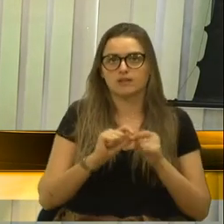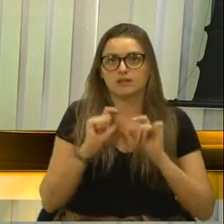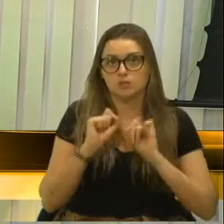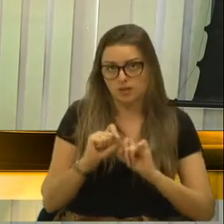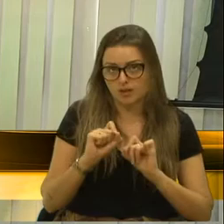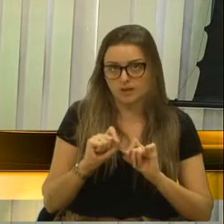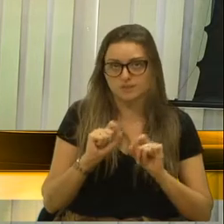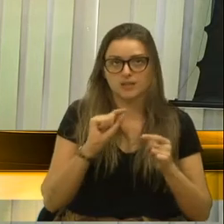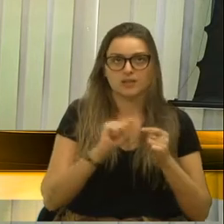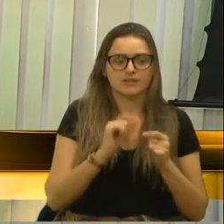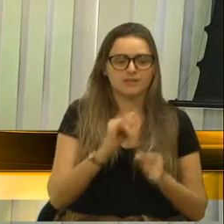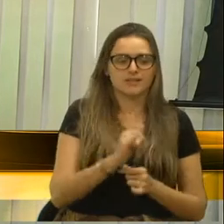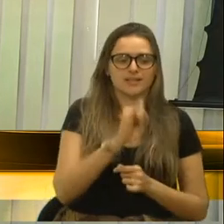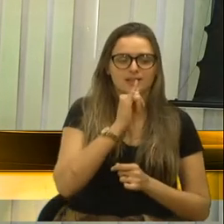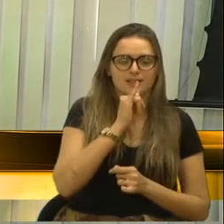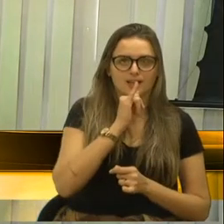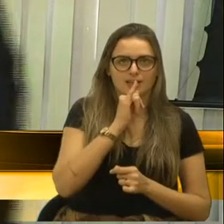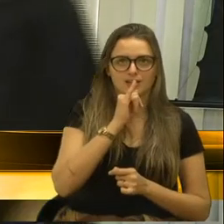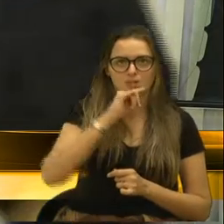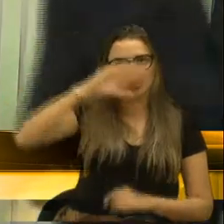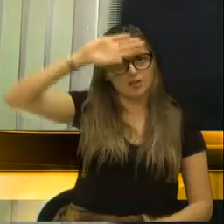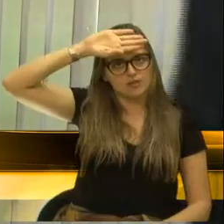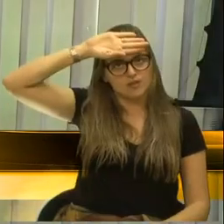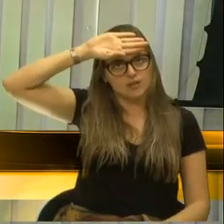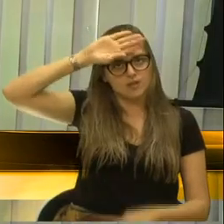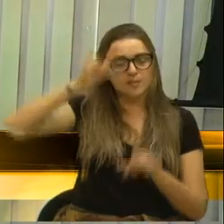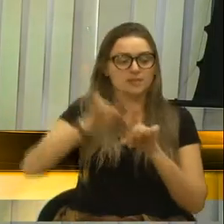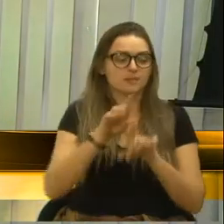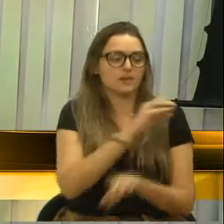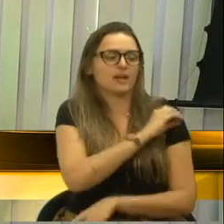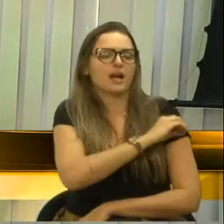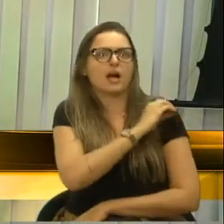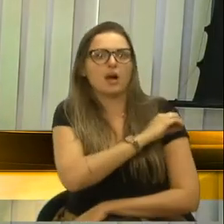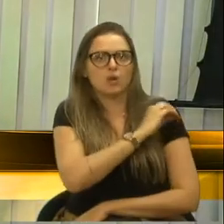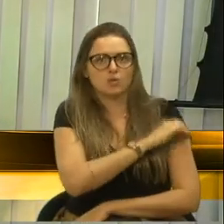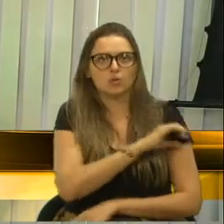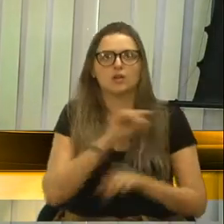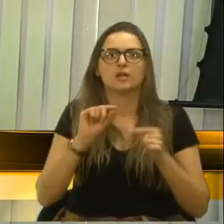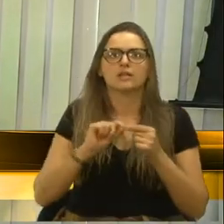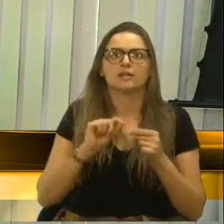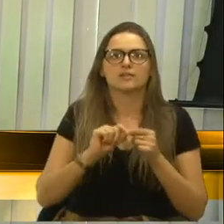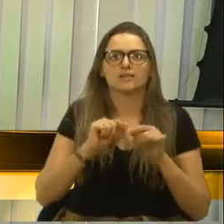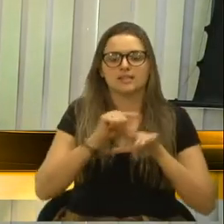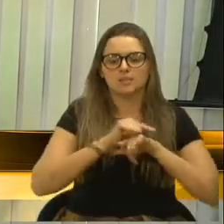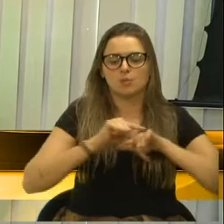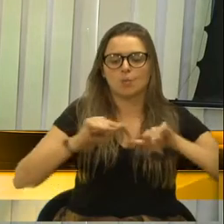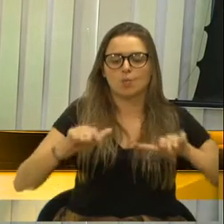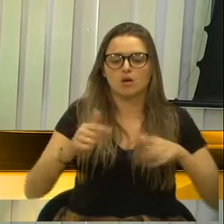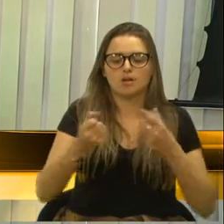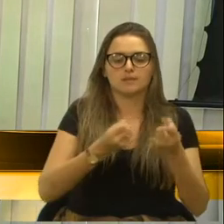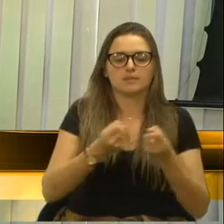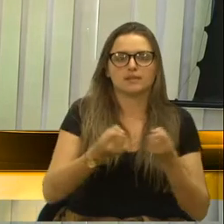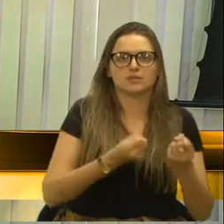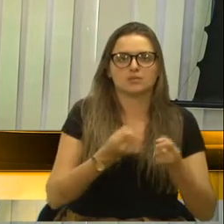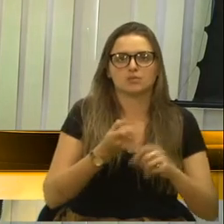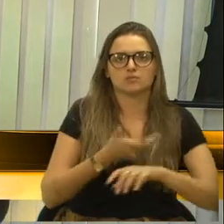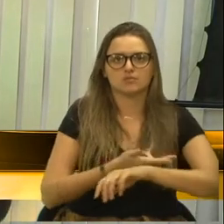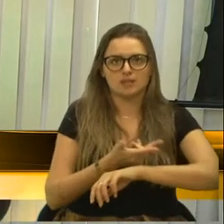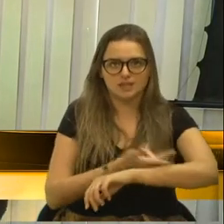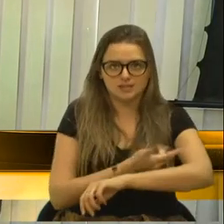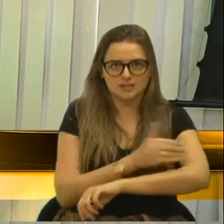da testagem da temperatura, do álcool gel na entrada, que fosse feita uma desinfecção nos veículos, nas cabines, nas